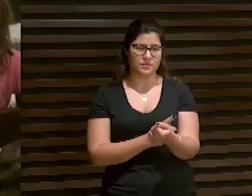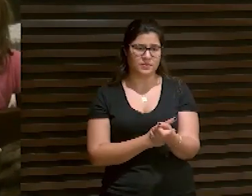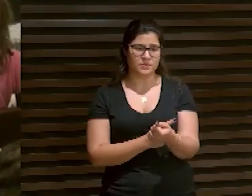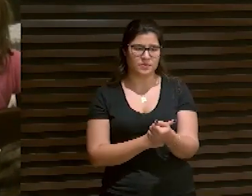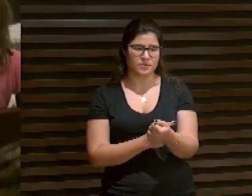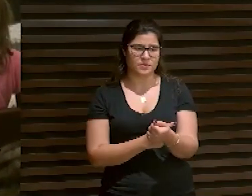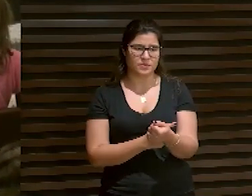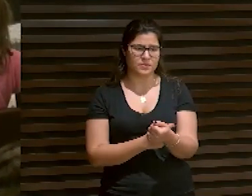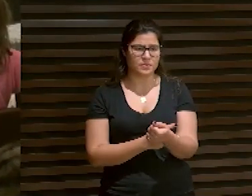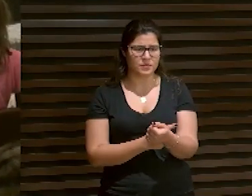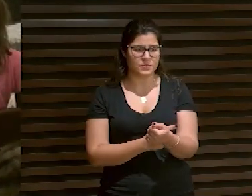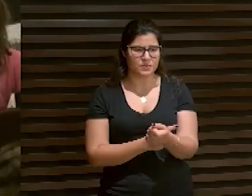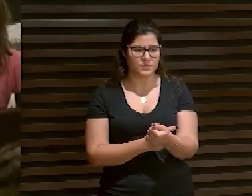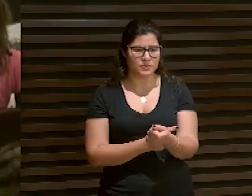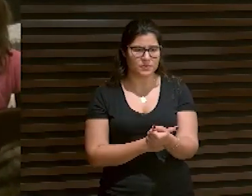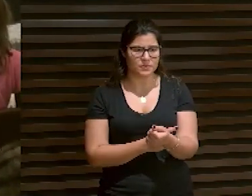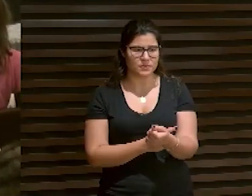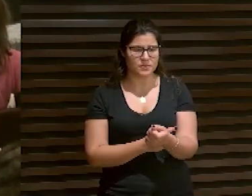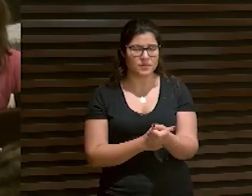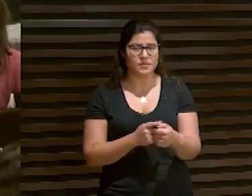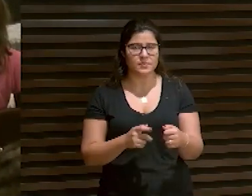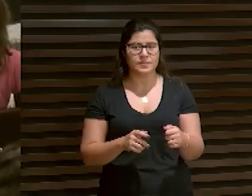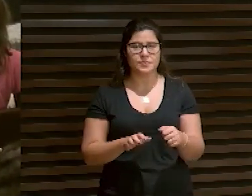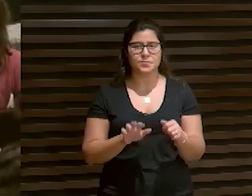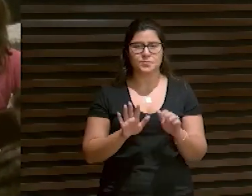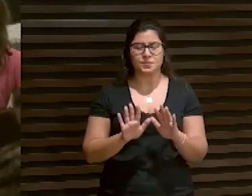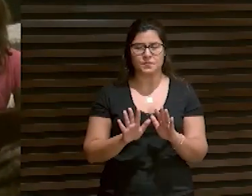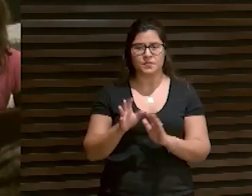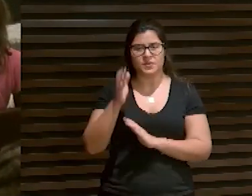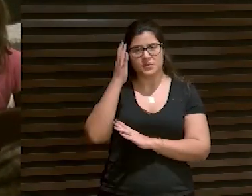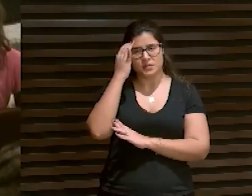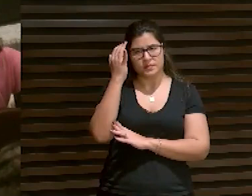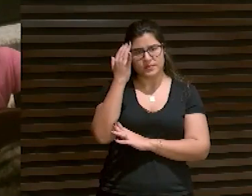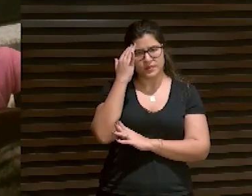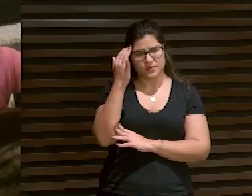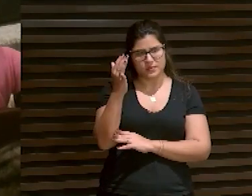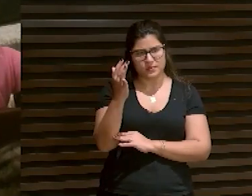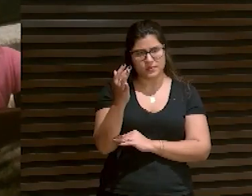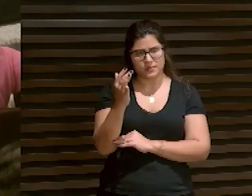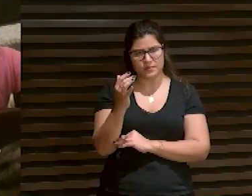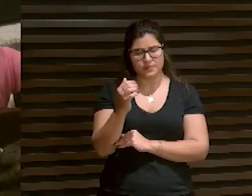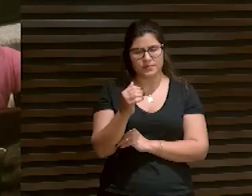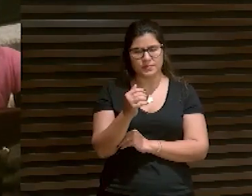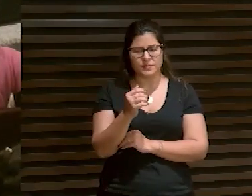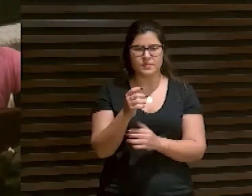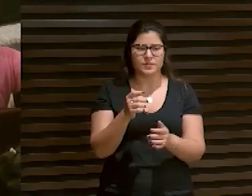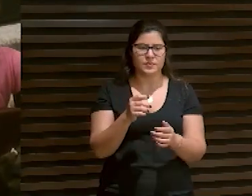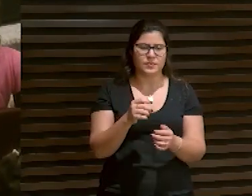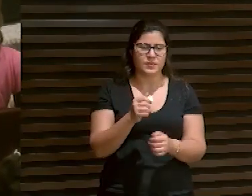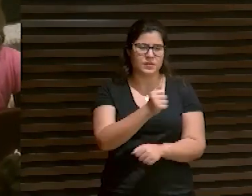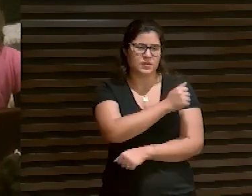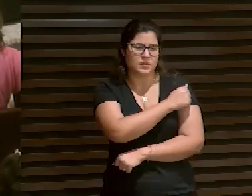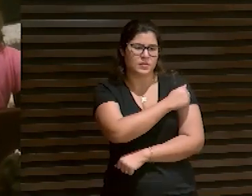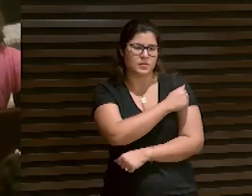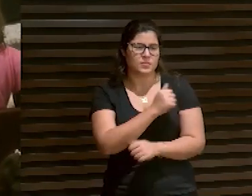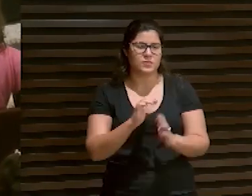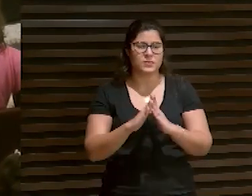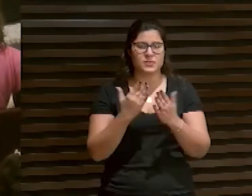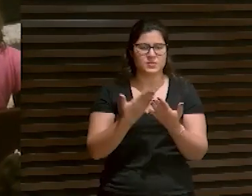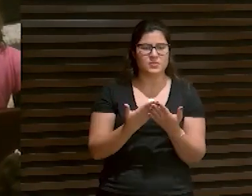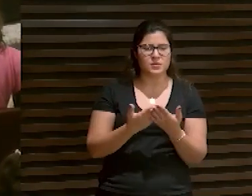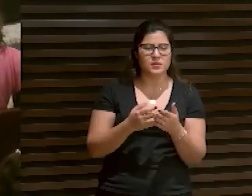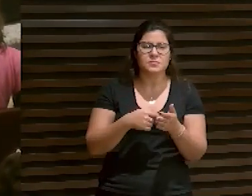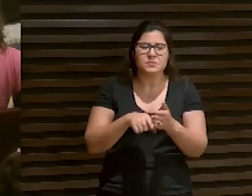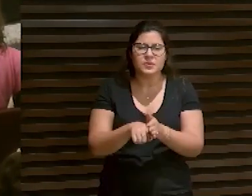outra pessoa. Imagina, por exemplo, um coleguinha na escola que chega para outro que está com raiva e fala: por que você está nervoso comigo? Por que você está com